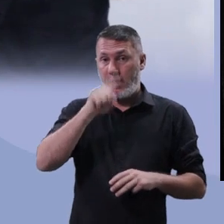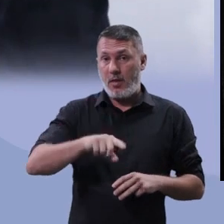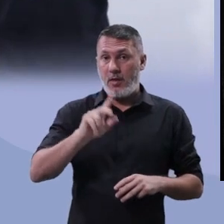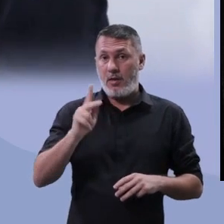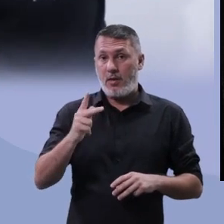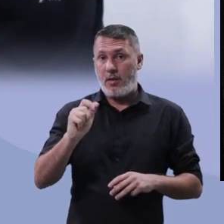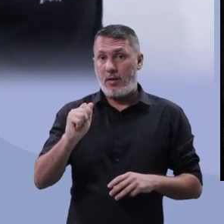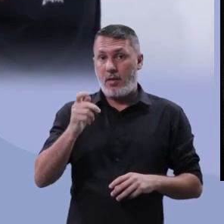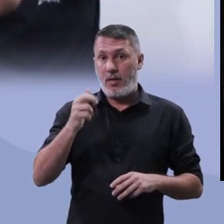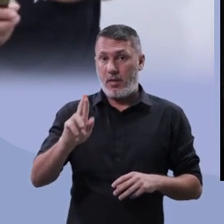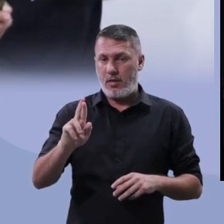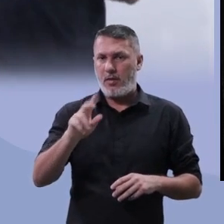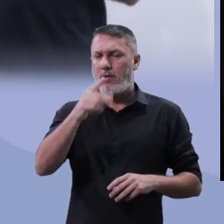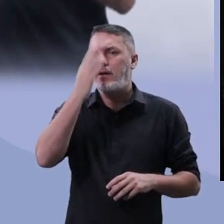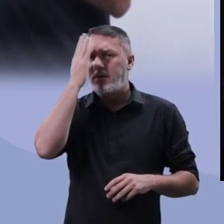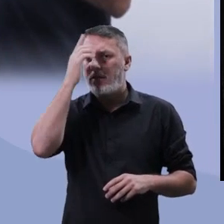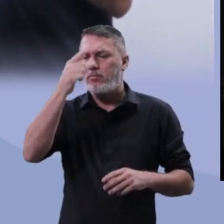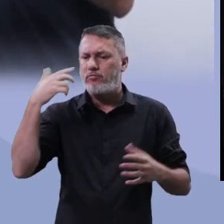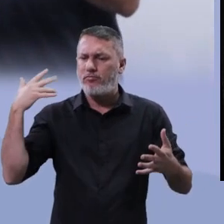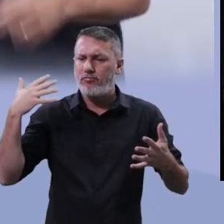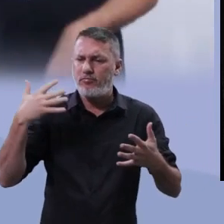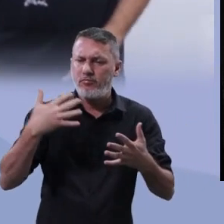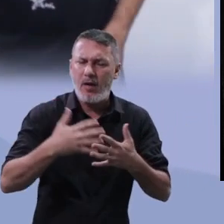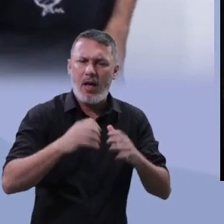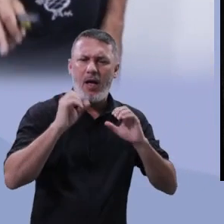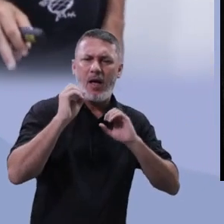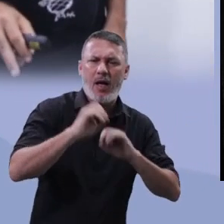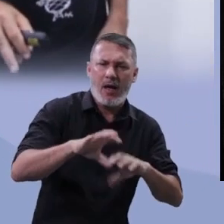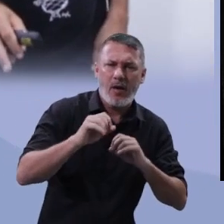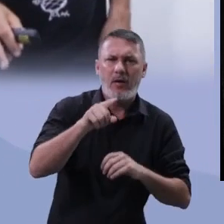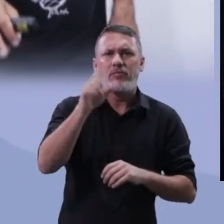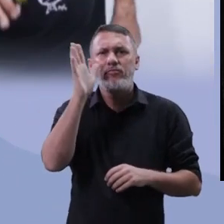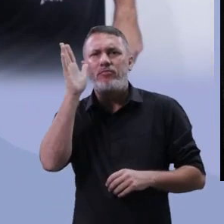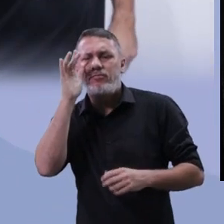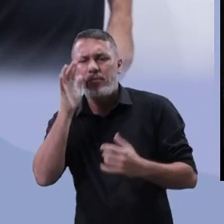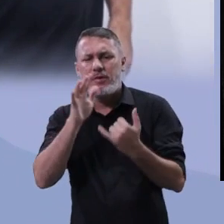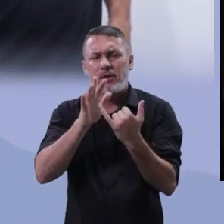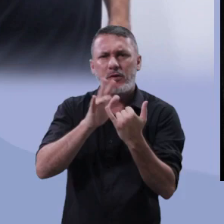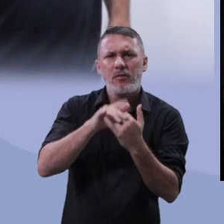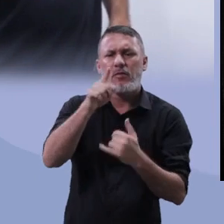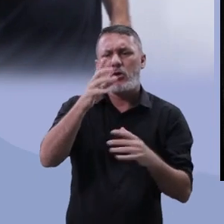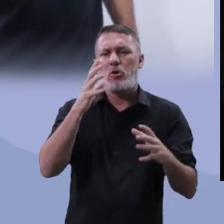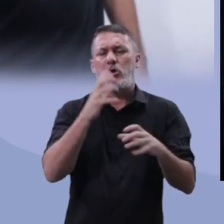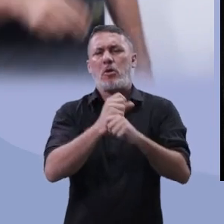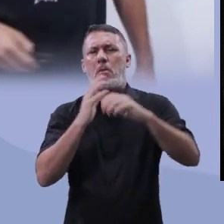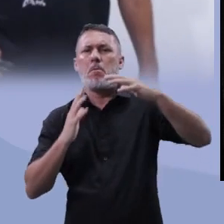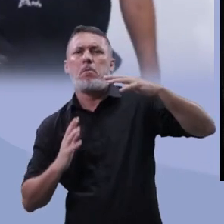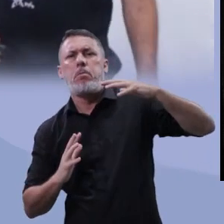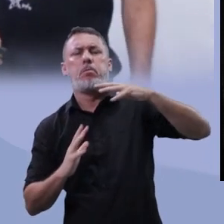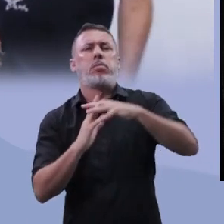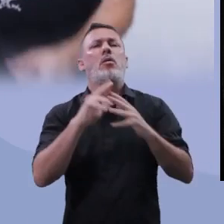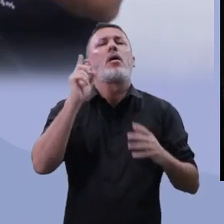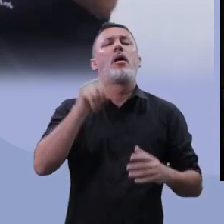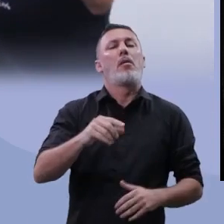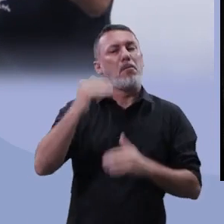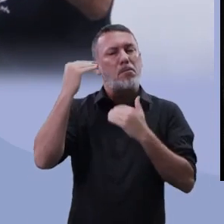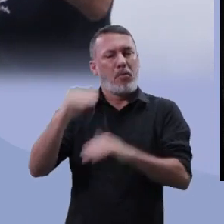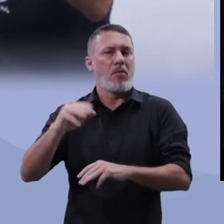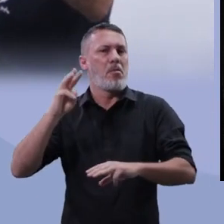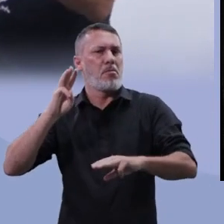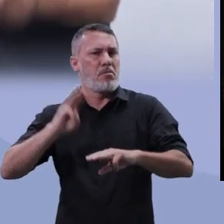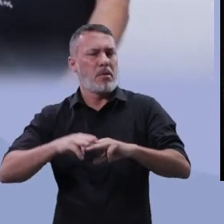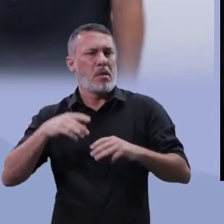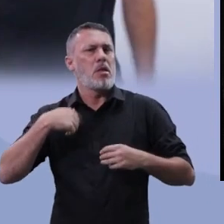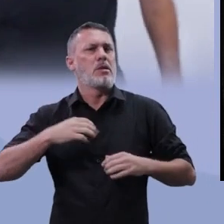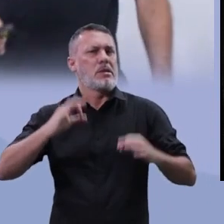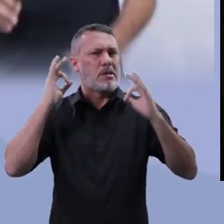junto. Eu tenho certeza que acompanhando as nossas aulas aqui no canal, a sua maior nota no Enem vai ser na prova